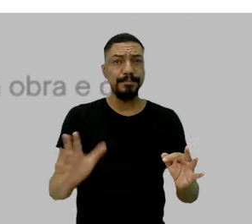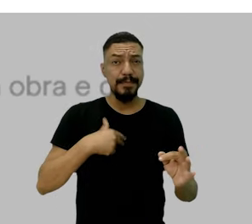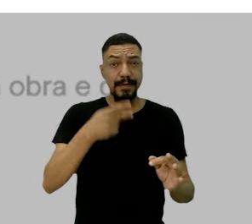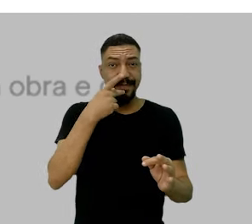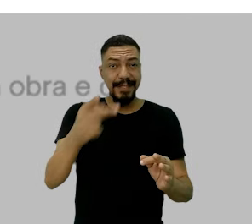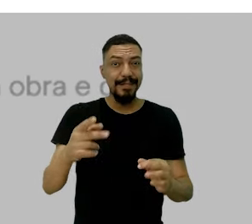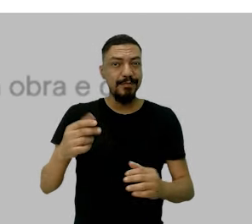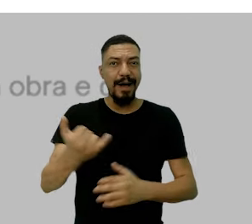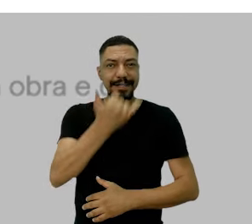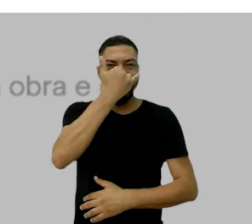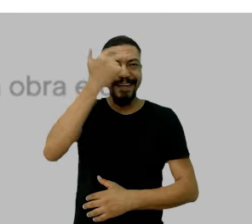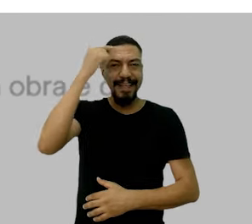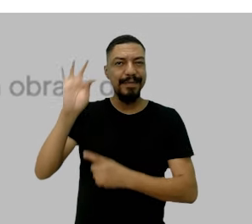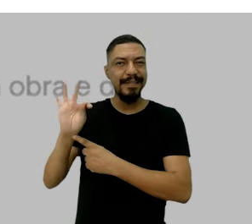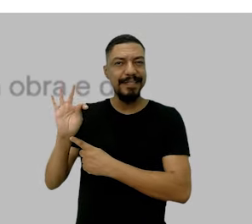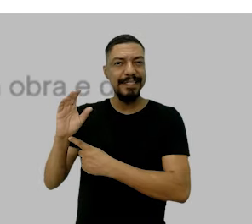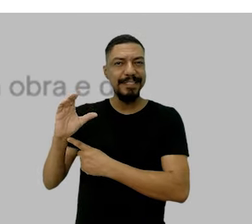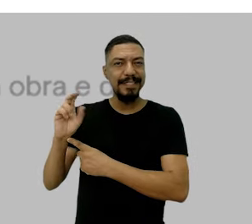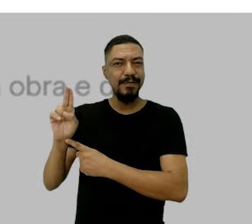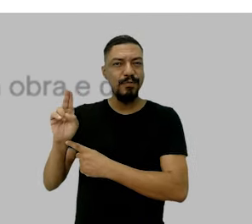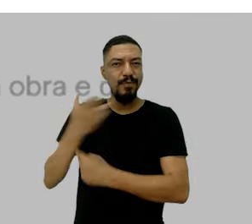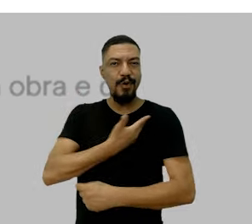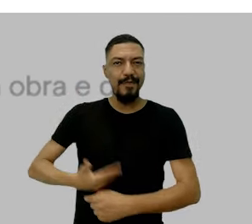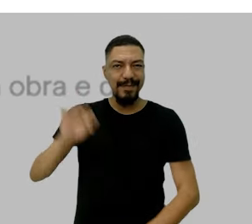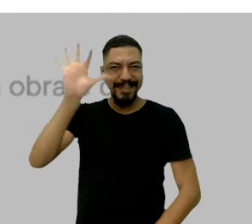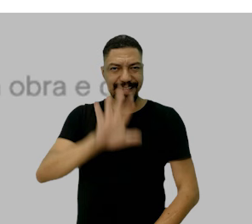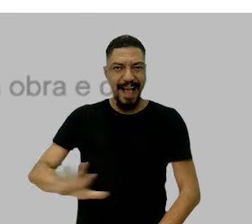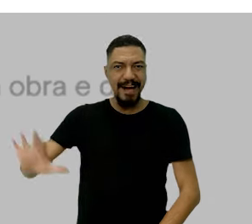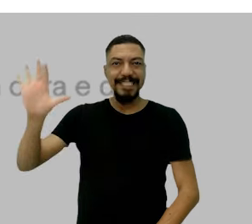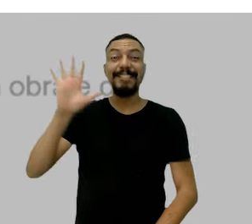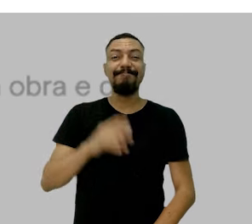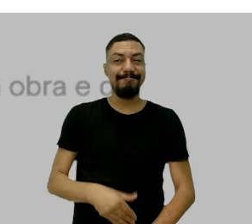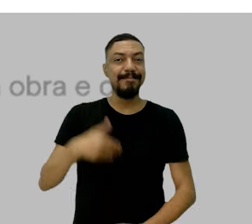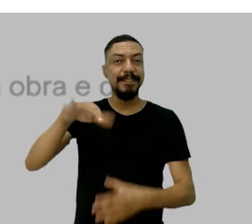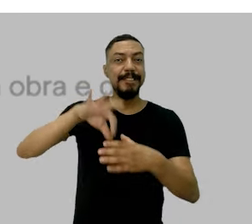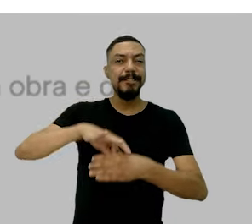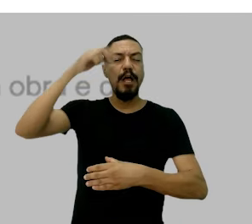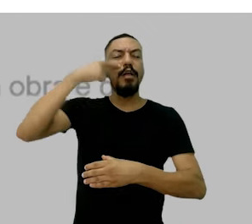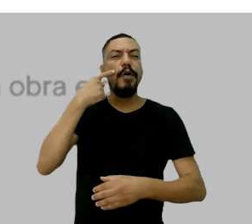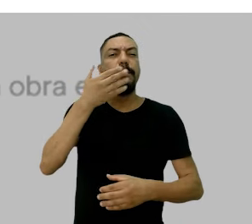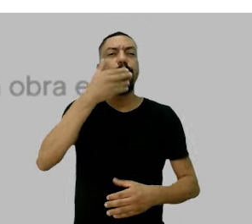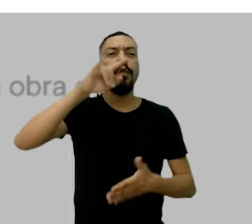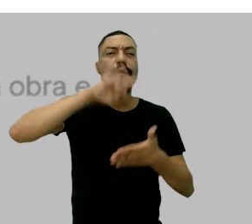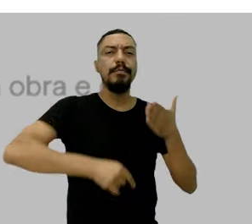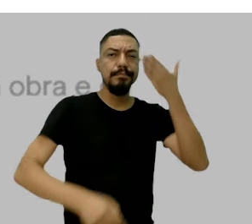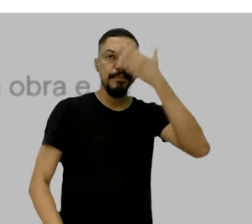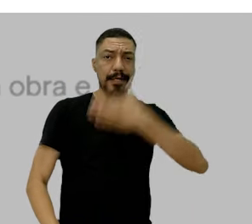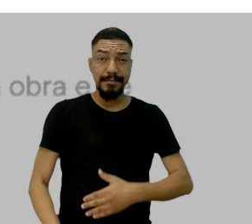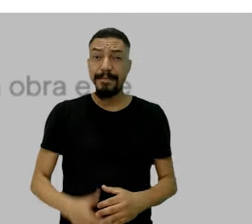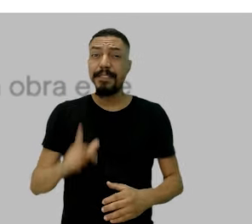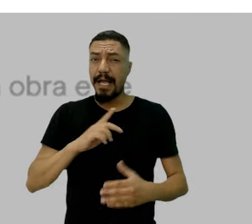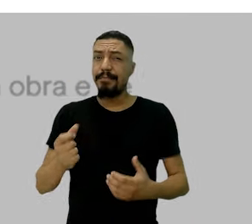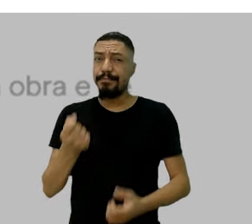nível de azar com o TCU. Existem até situações que, enfim, a gente sabe que tem